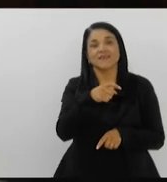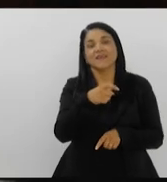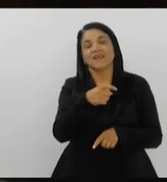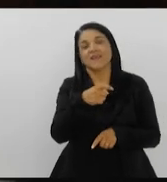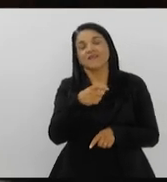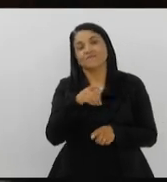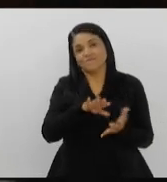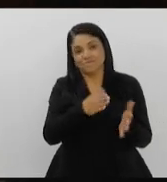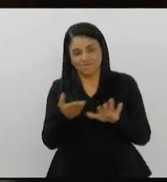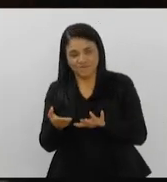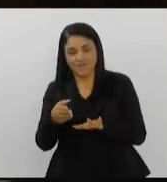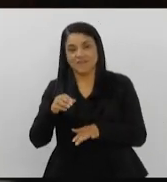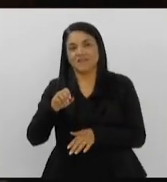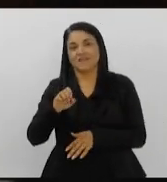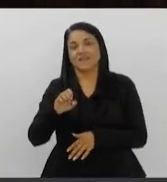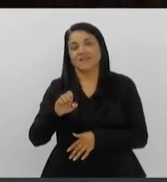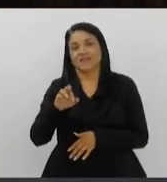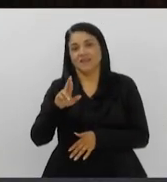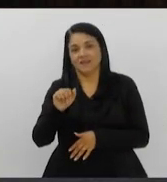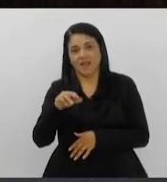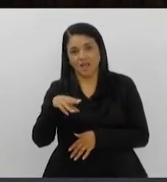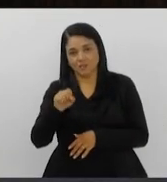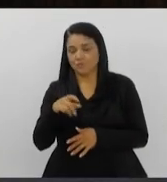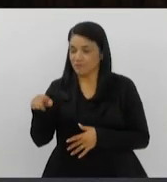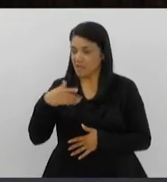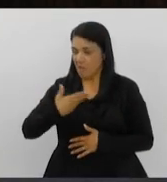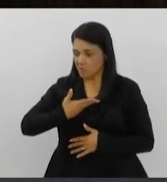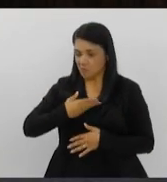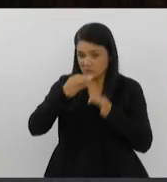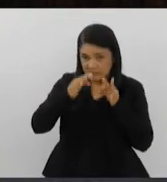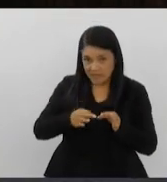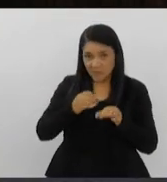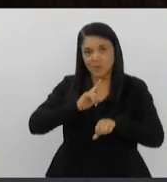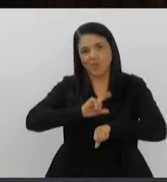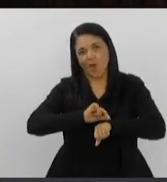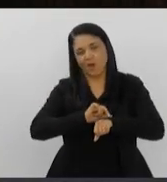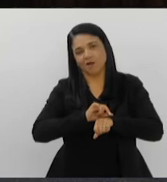certos nas horas incertas Muito obrigado irmão valeu